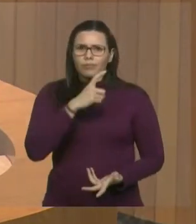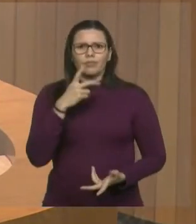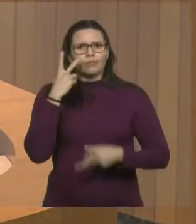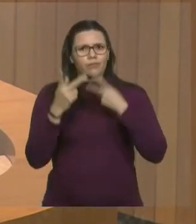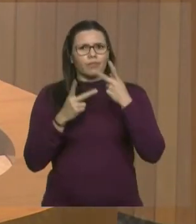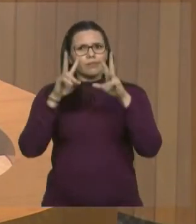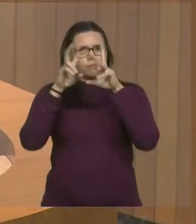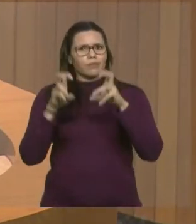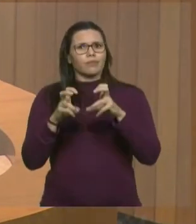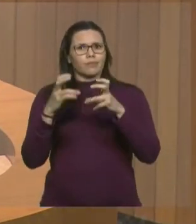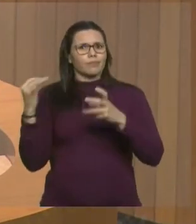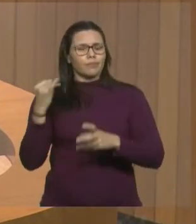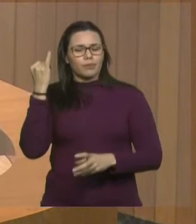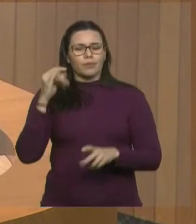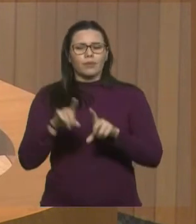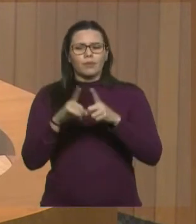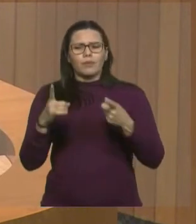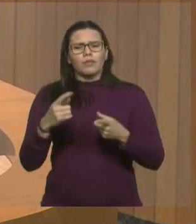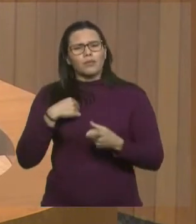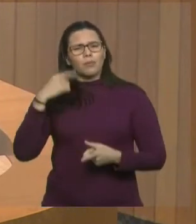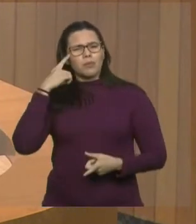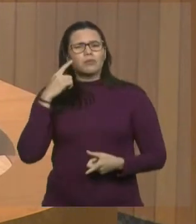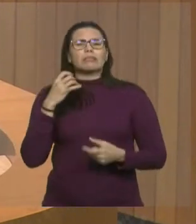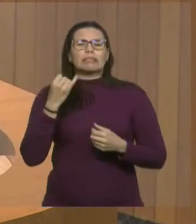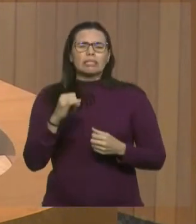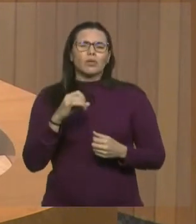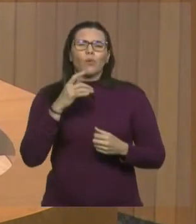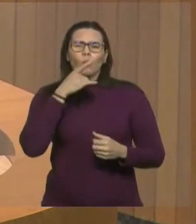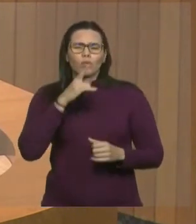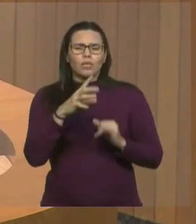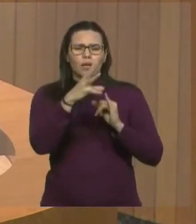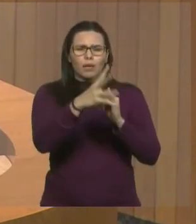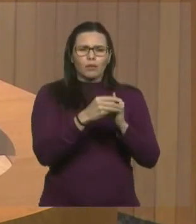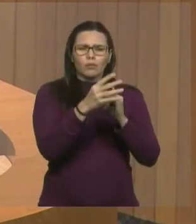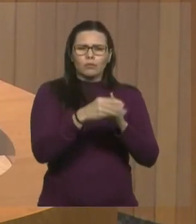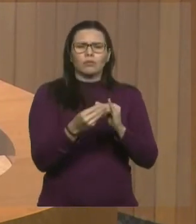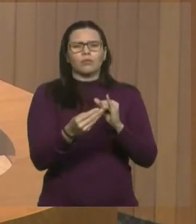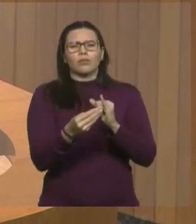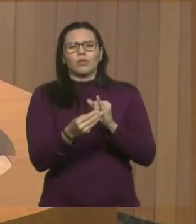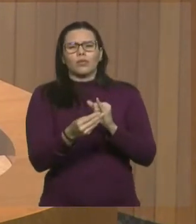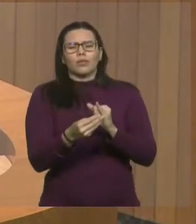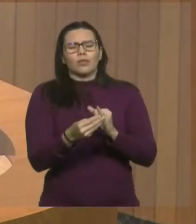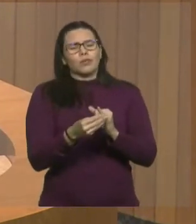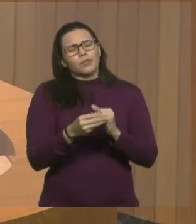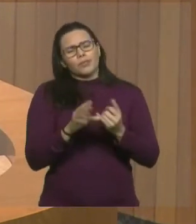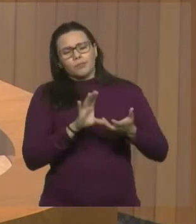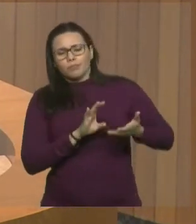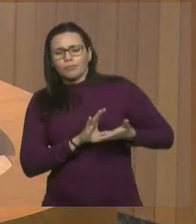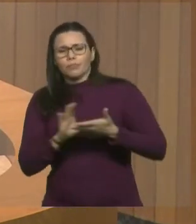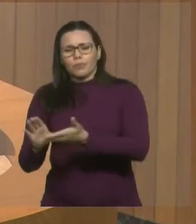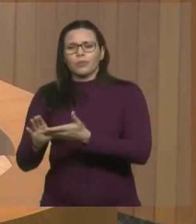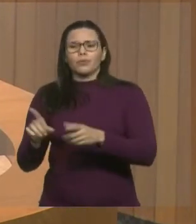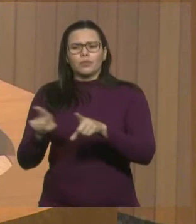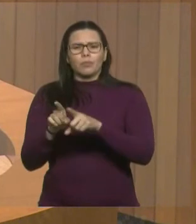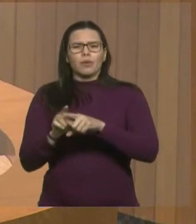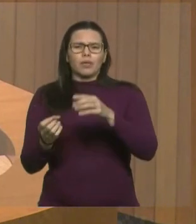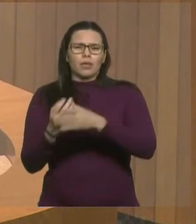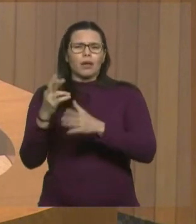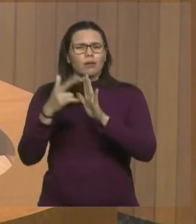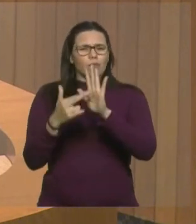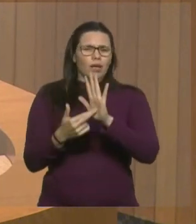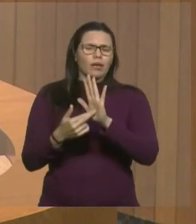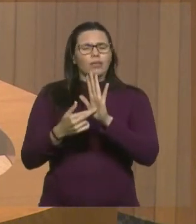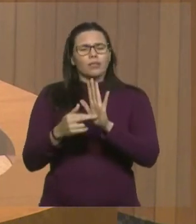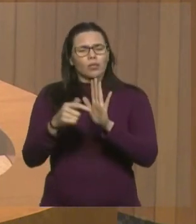você fizer um estímulo à captação de recursos mediante lei de incentivo, regularizar o próprio Fundo de Combate Estadual ao